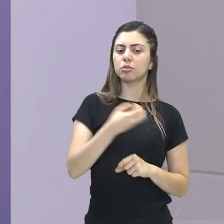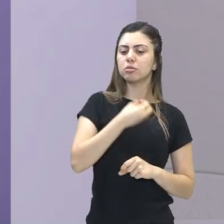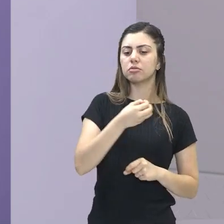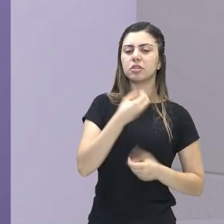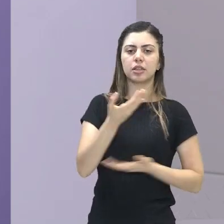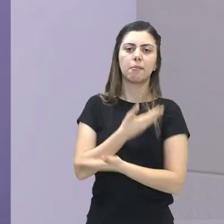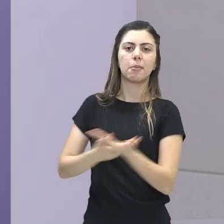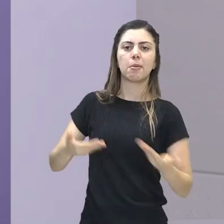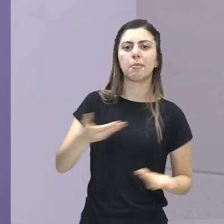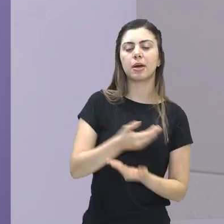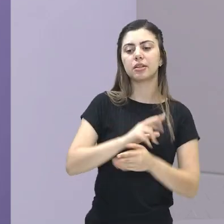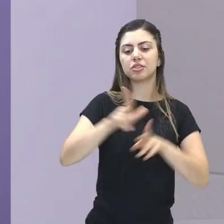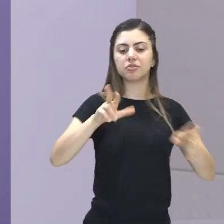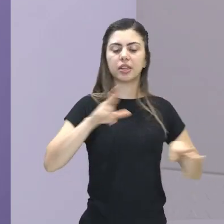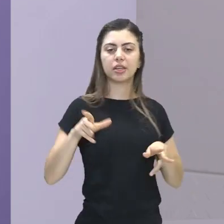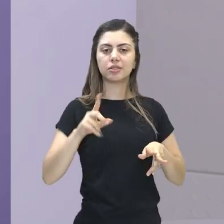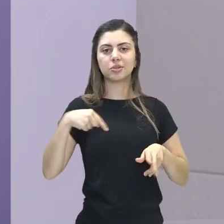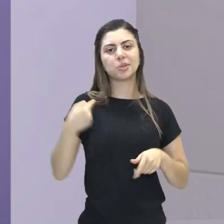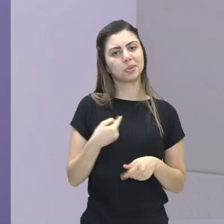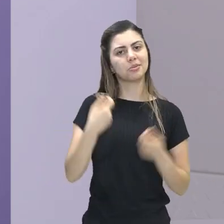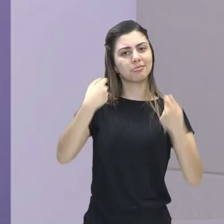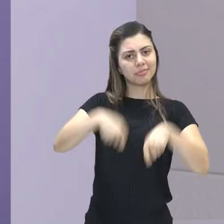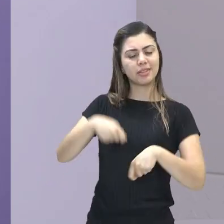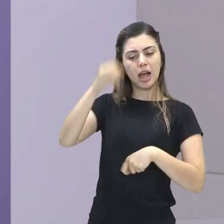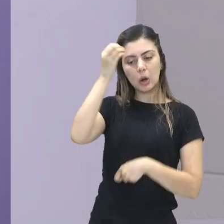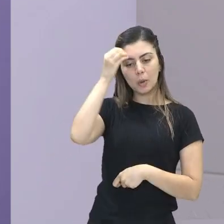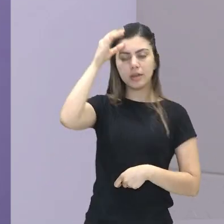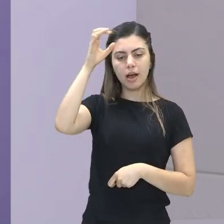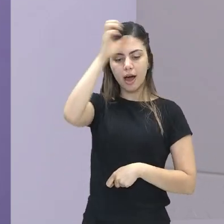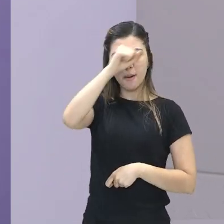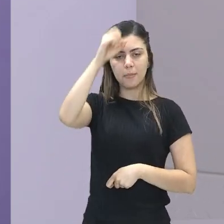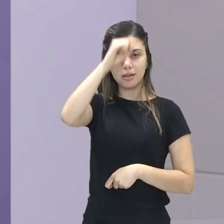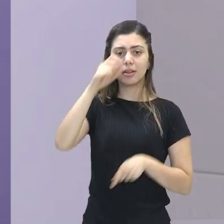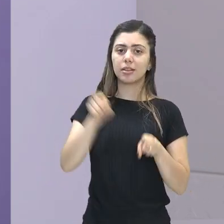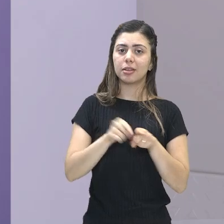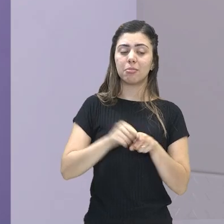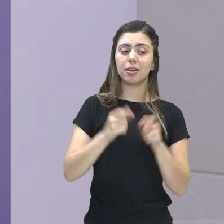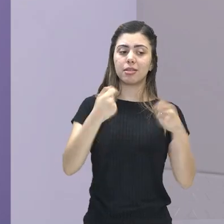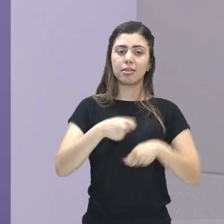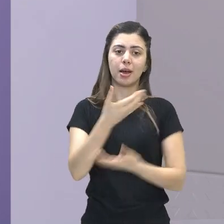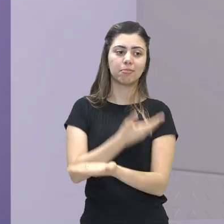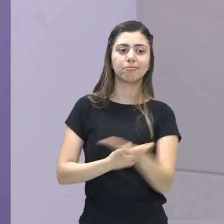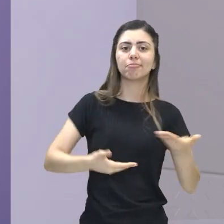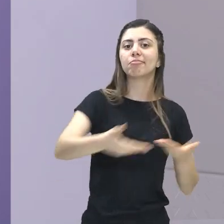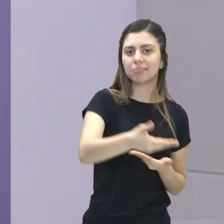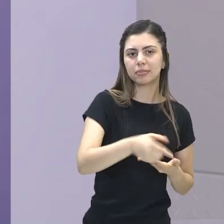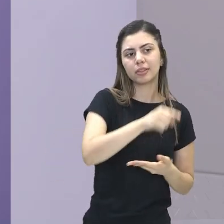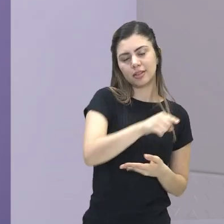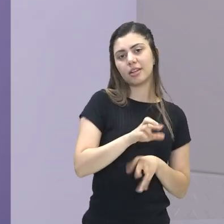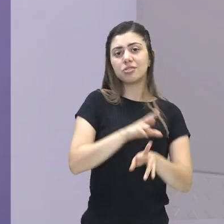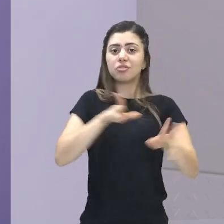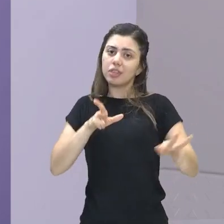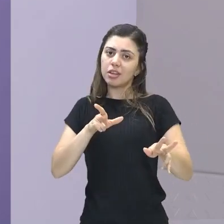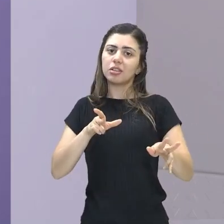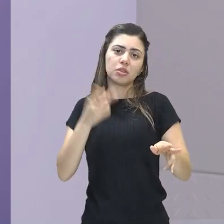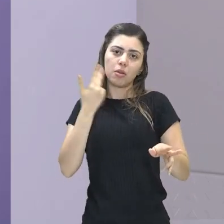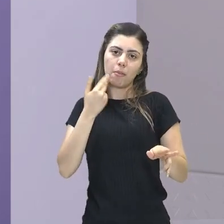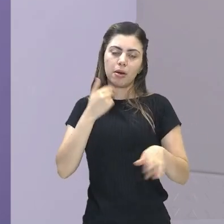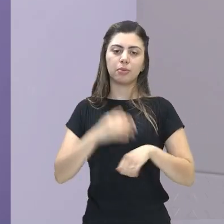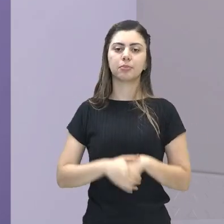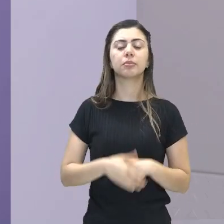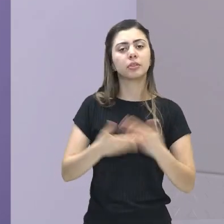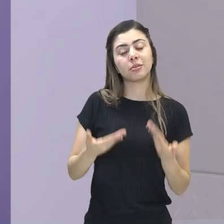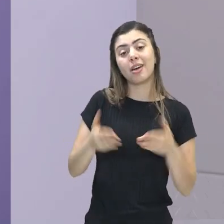diferenças nos enriquece e também enriquece aquela pessoa que é diferente de nós.